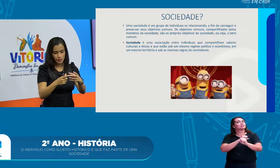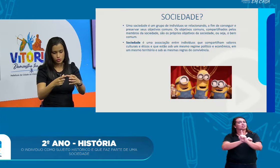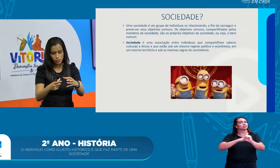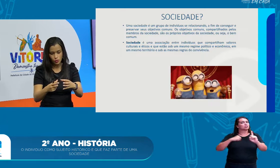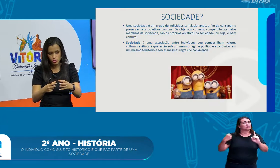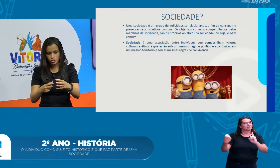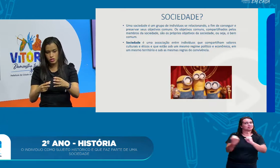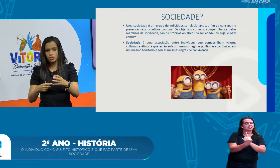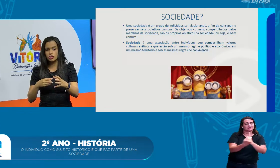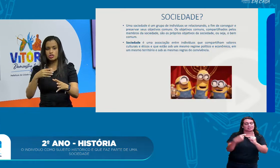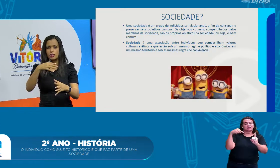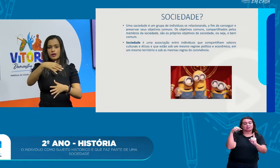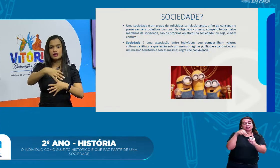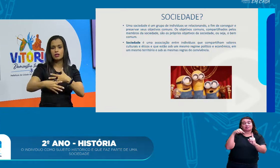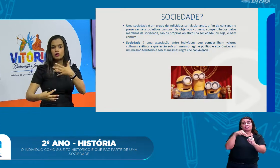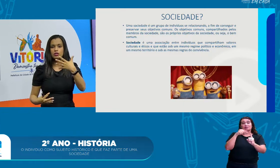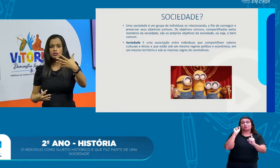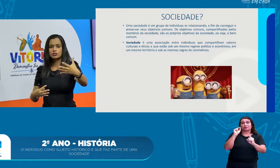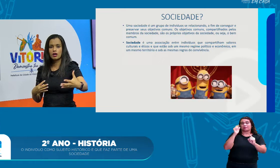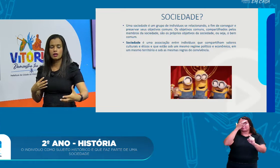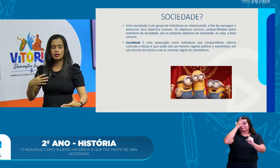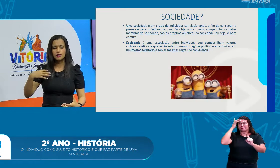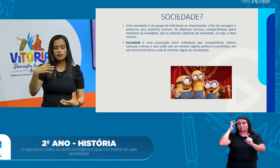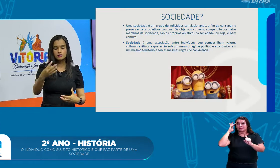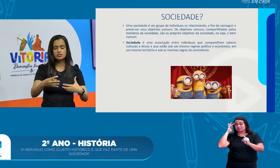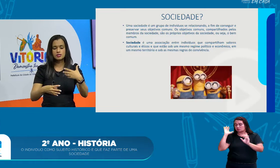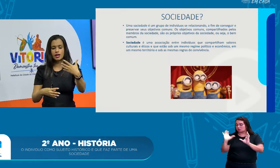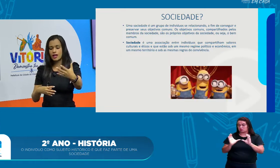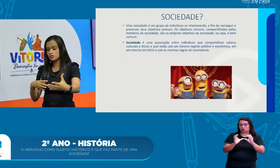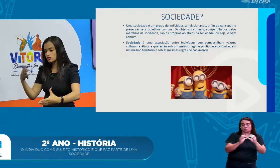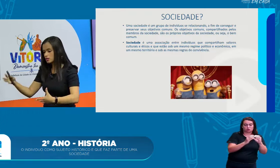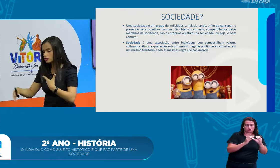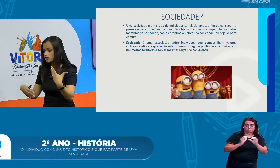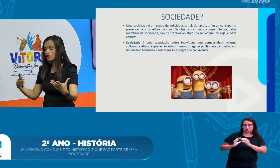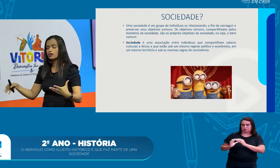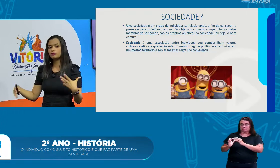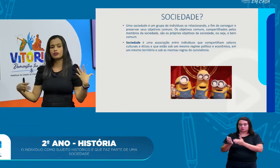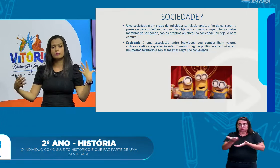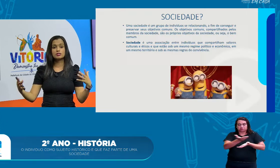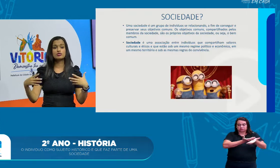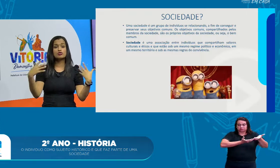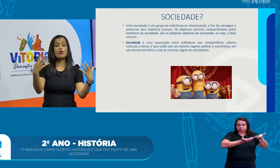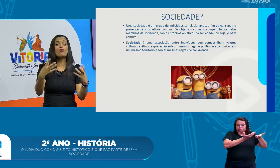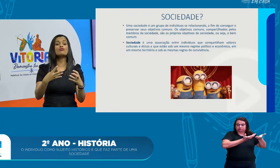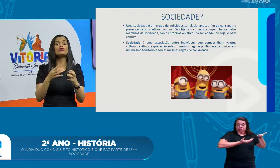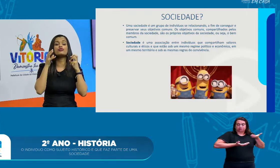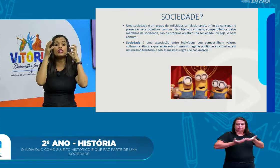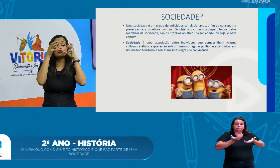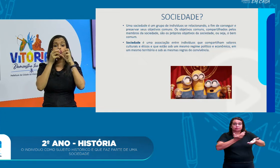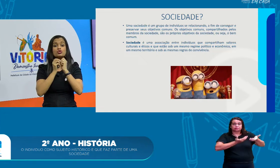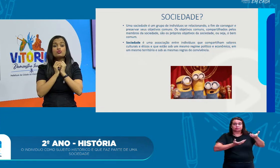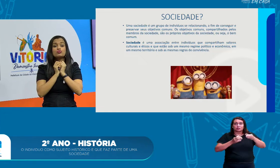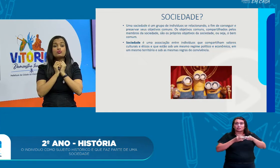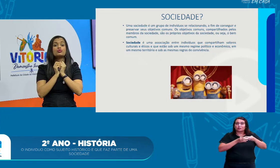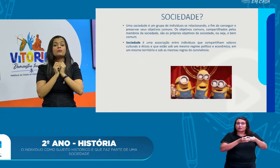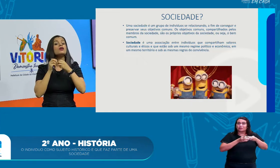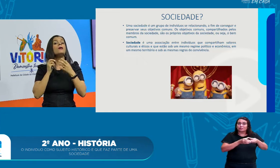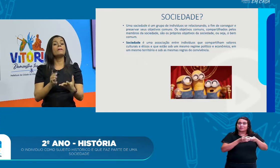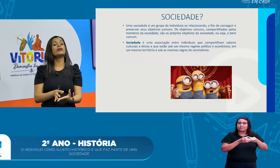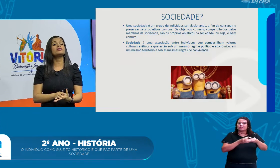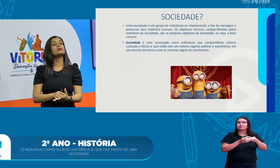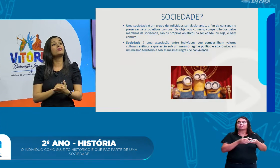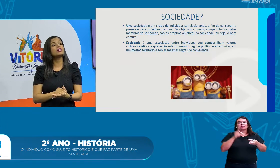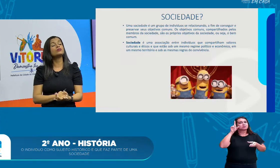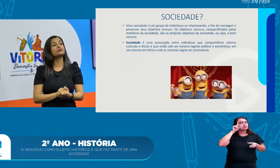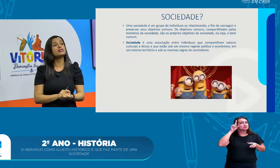grupo de pessoas que estão ali, trocando, se relacionando, trocando informações, convivendo junto.